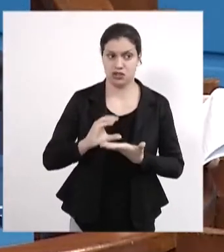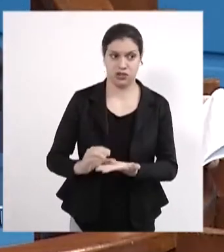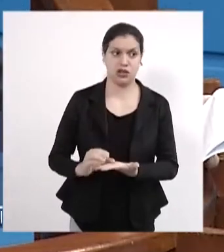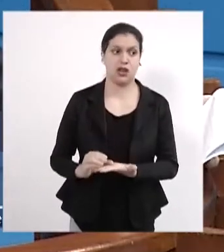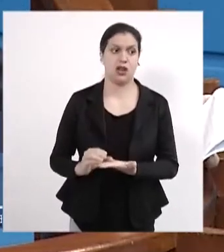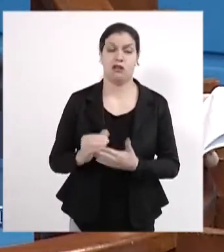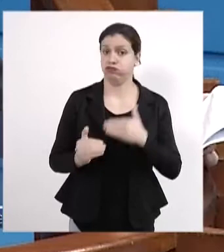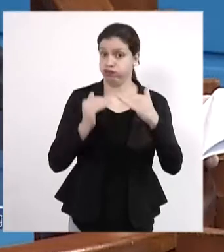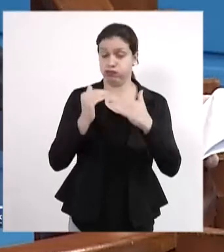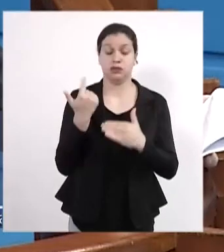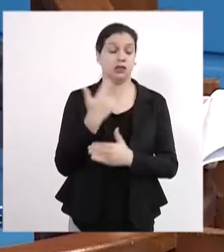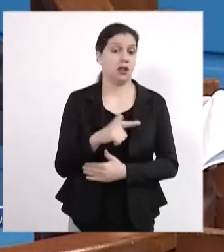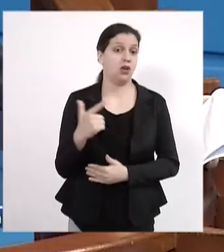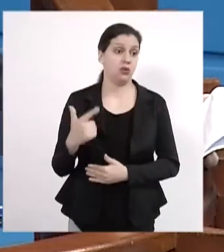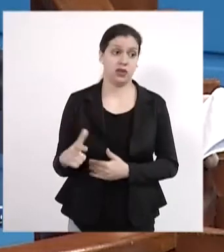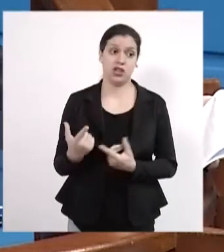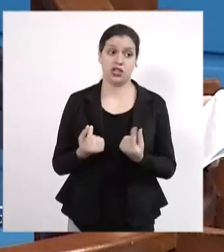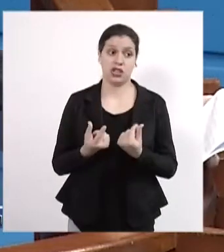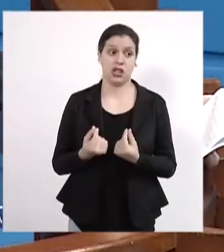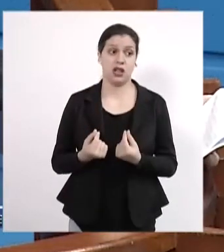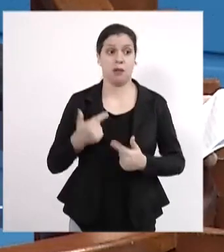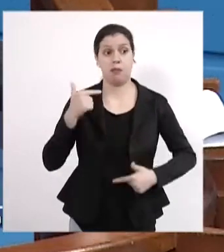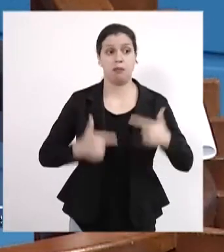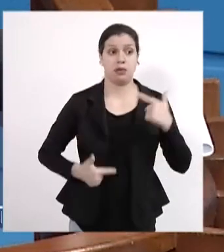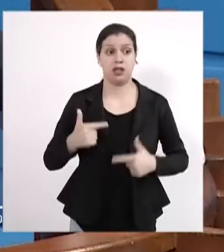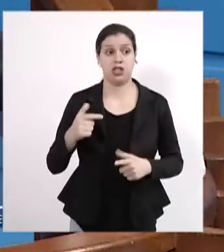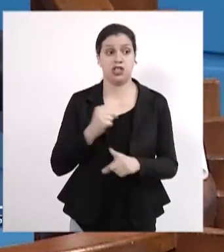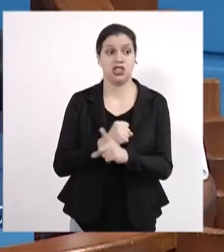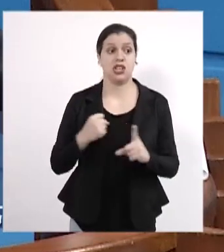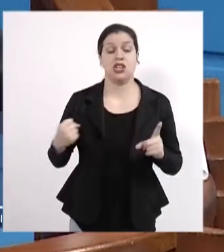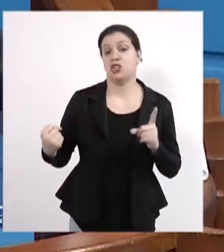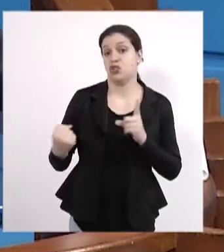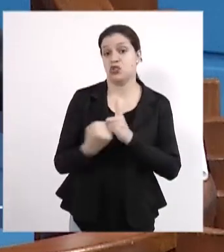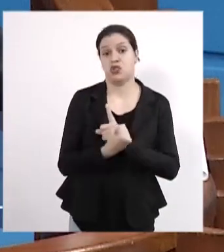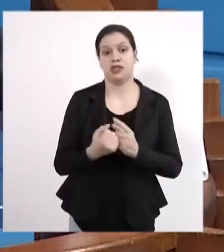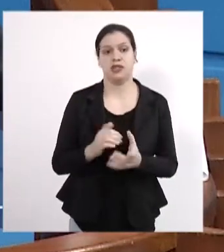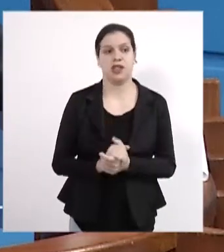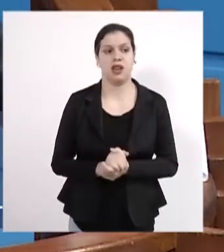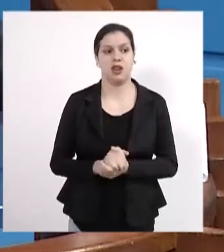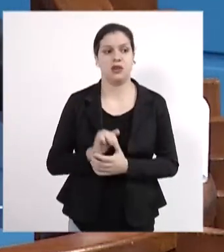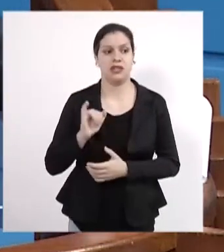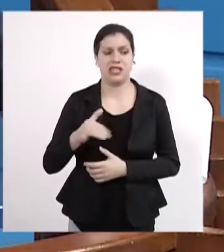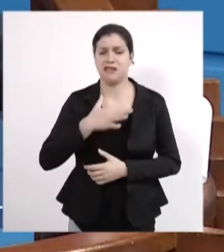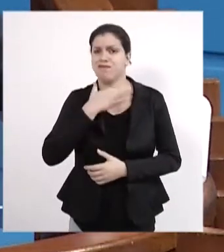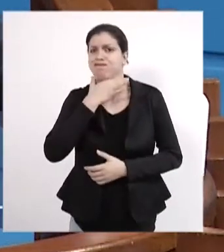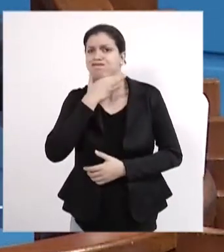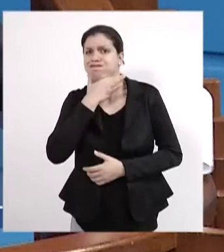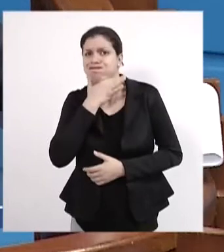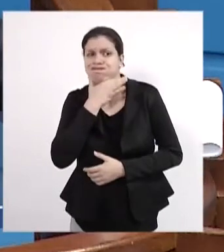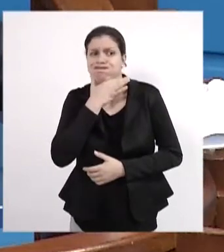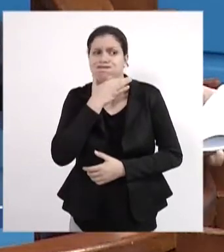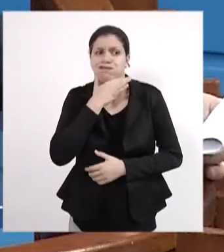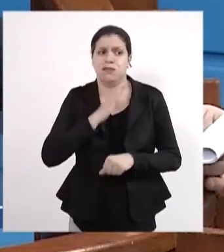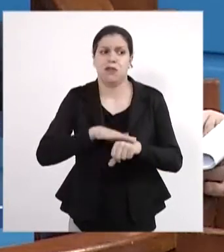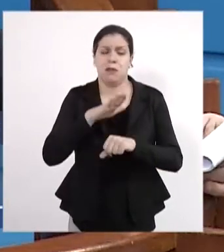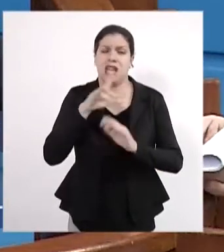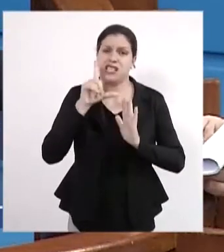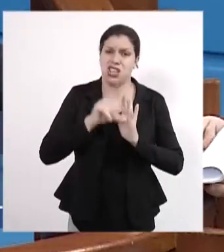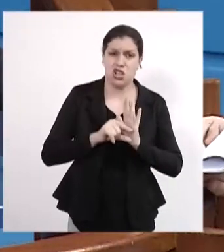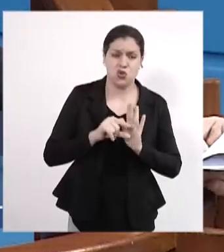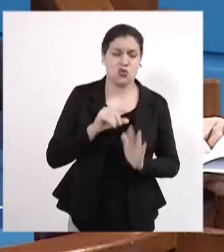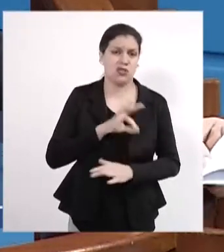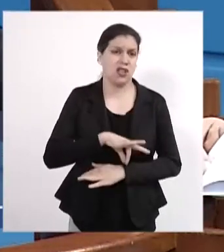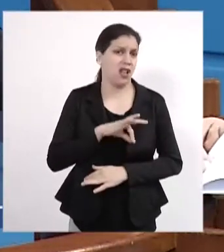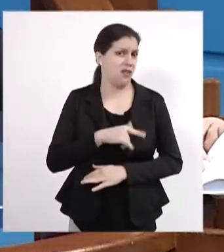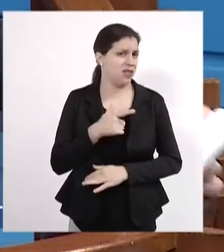políticas sociais, se a crise é aguda, dispara o gatilho e aí reduz o salário dos servidores em 25% e a